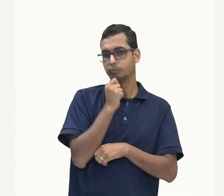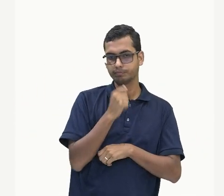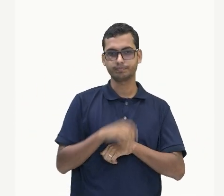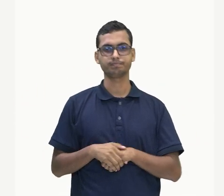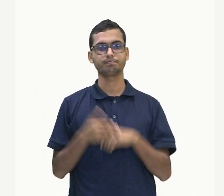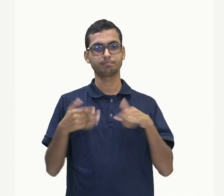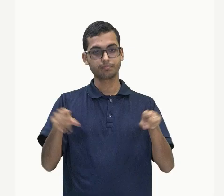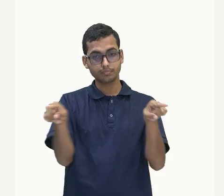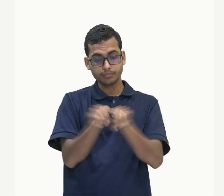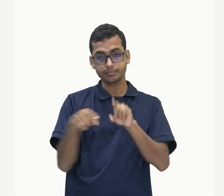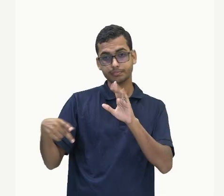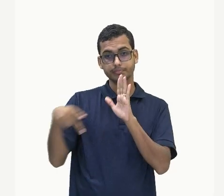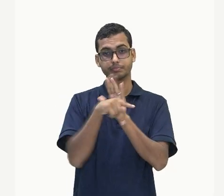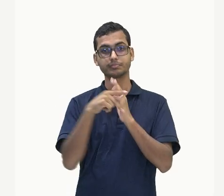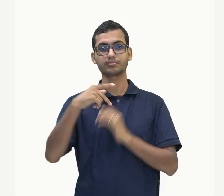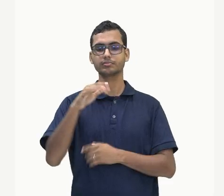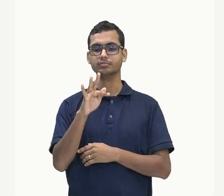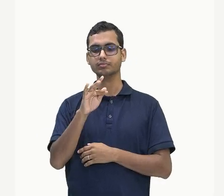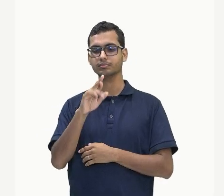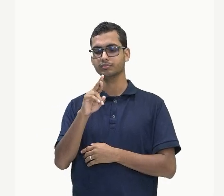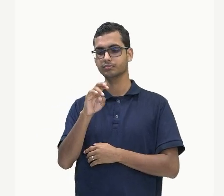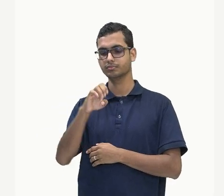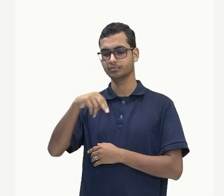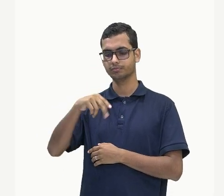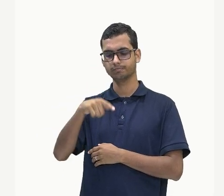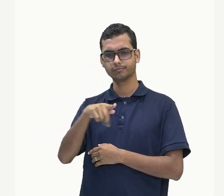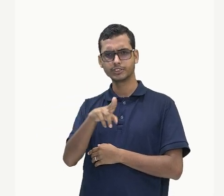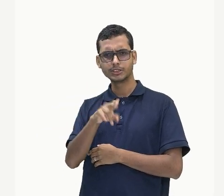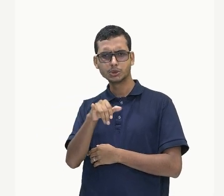oscilações completas que uma onda realiza em um